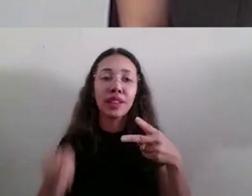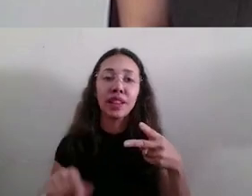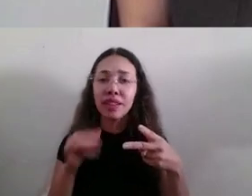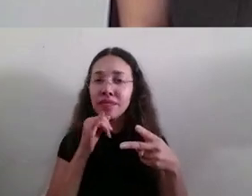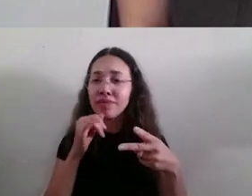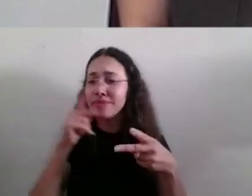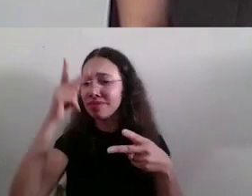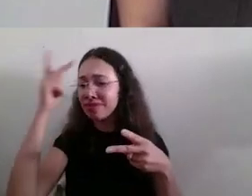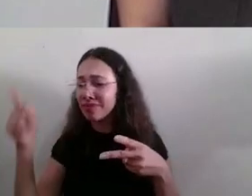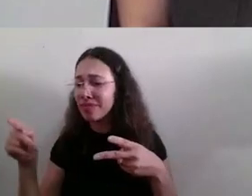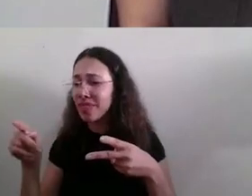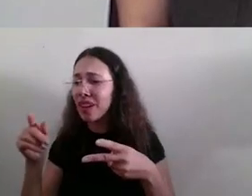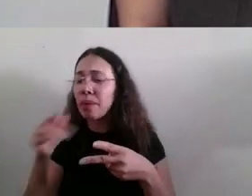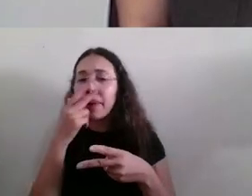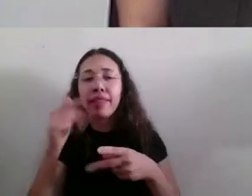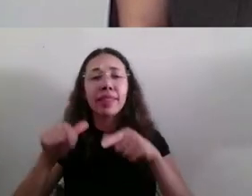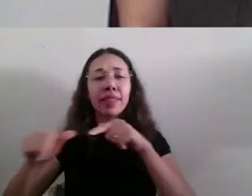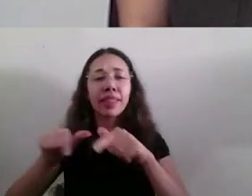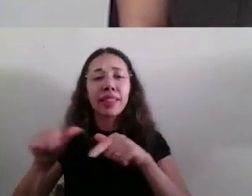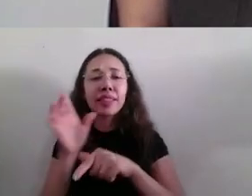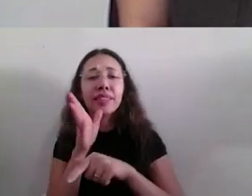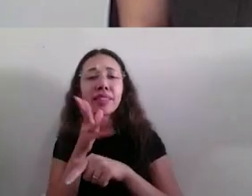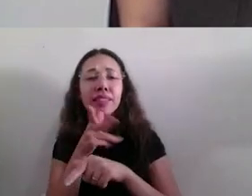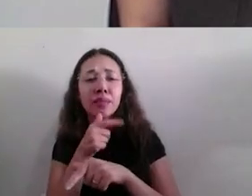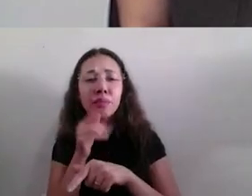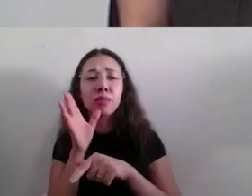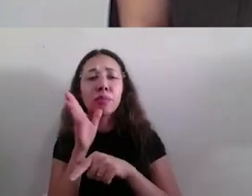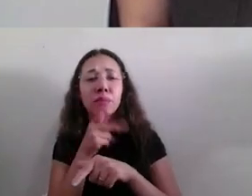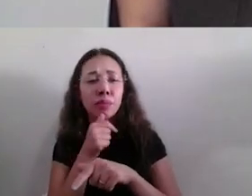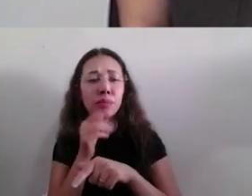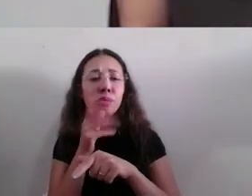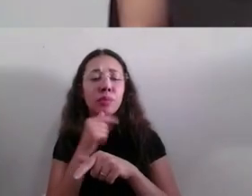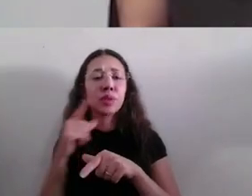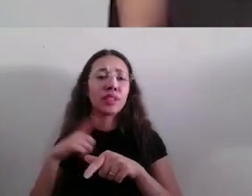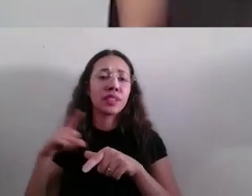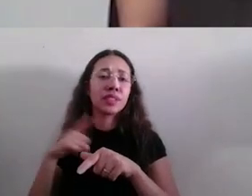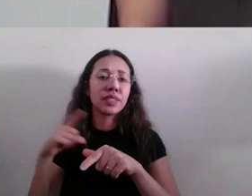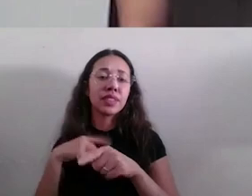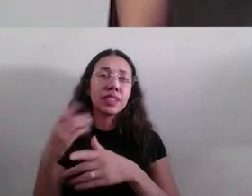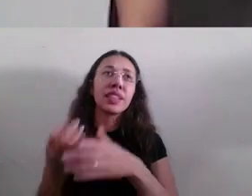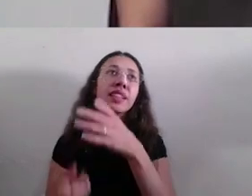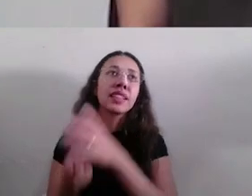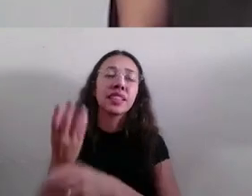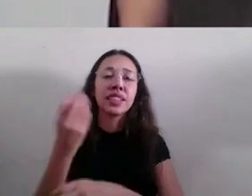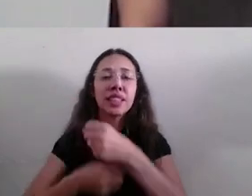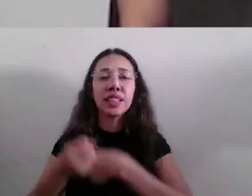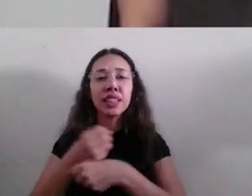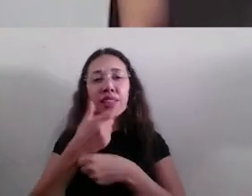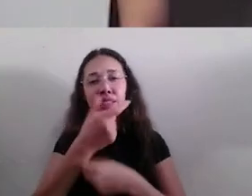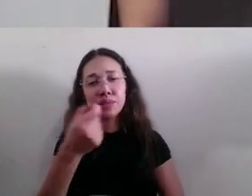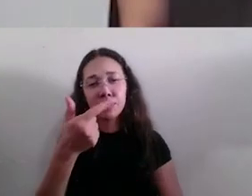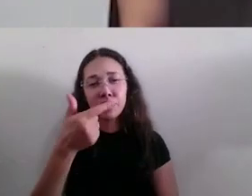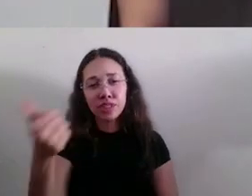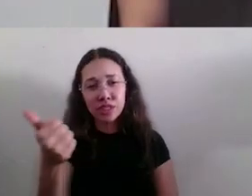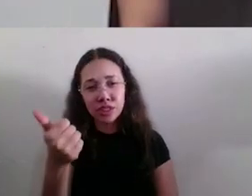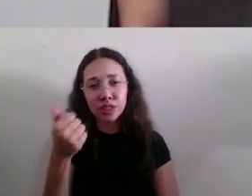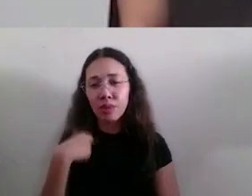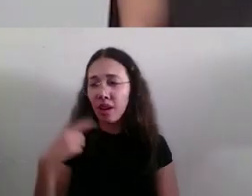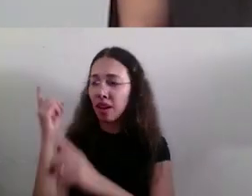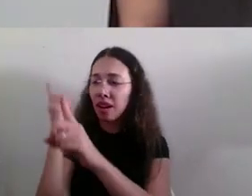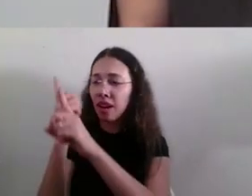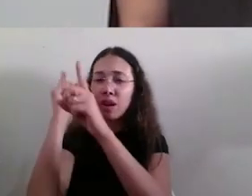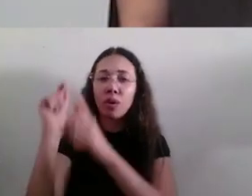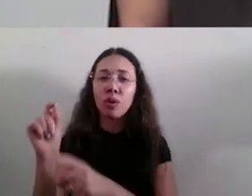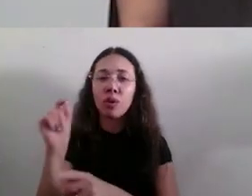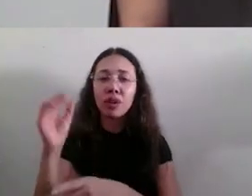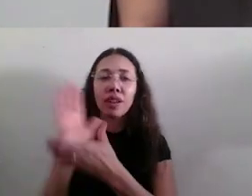extensas, né? Esse grupo de trabalho foi criado lá em 2021 e foi constatado que alguns juizados eles estavam com uma